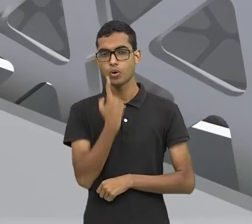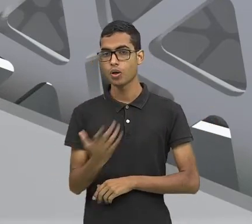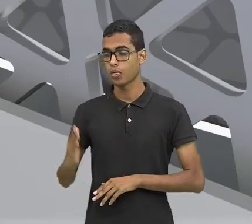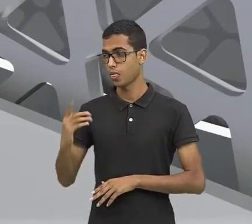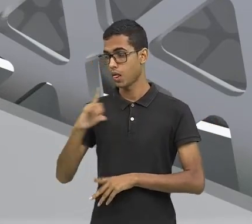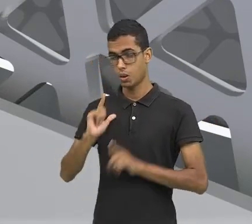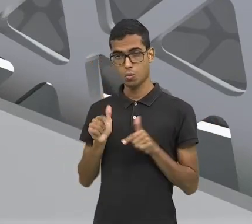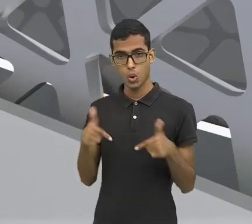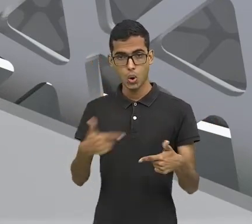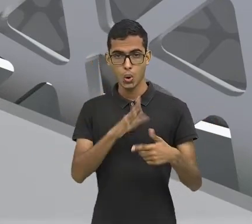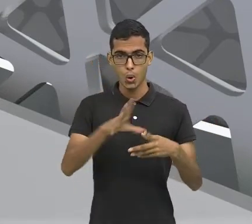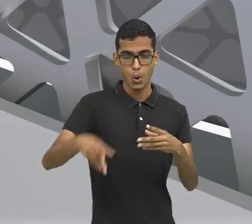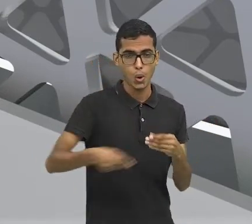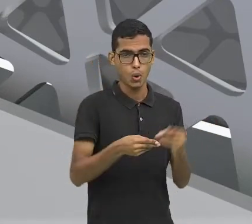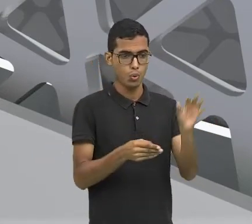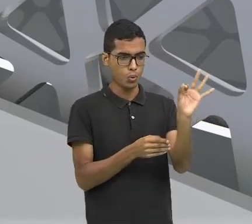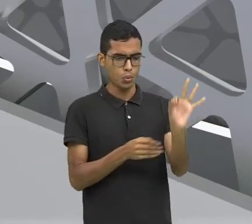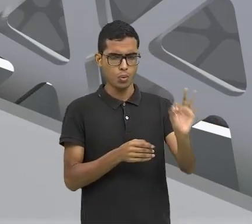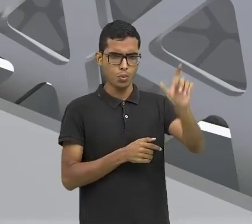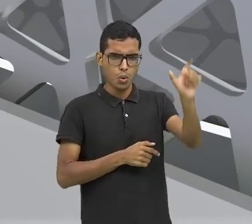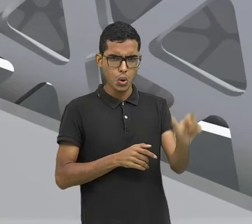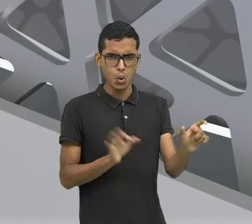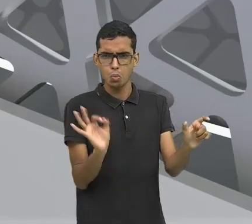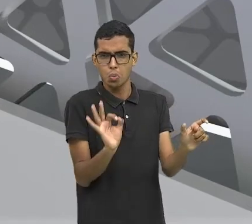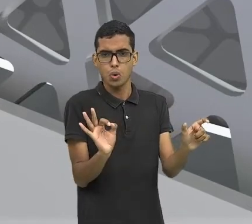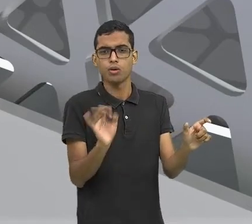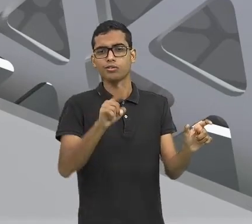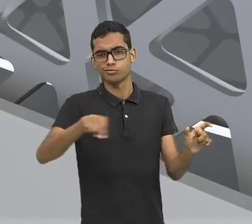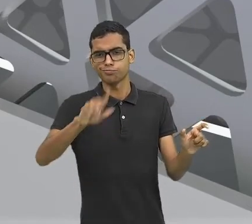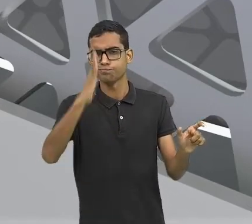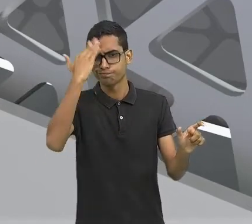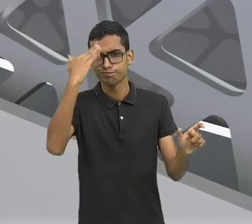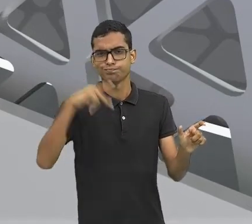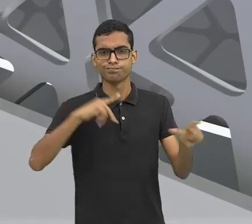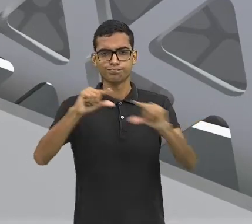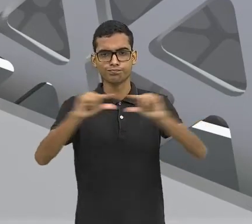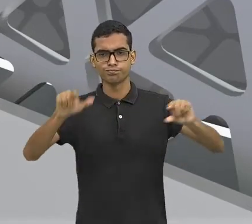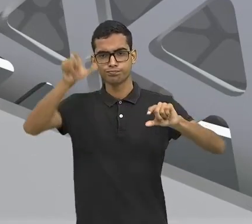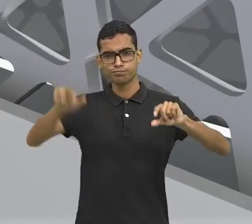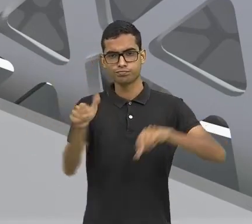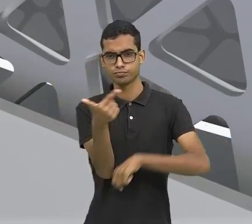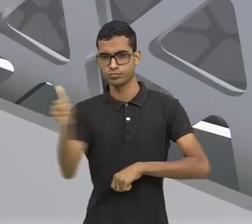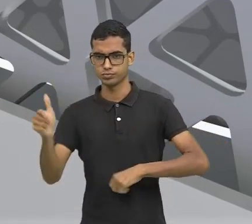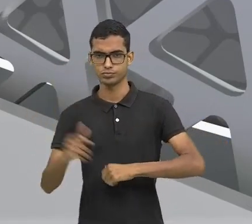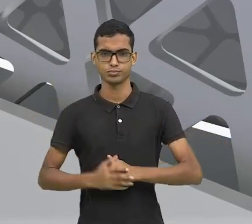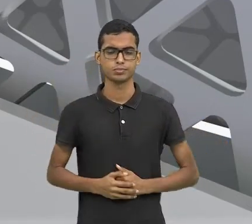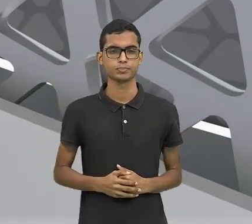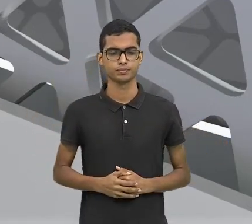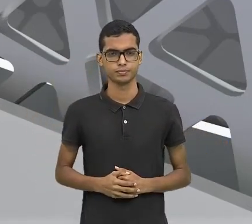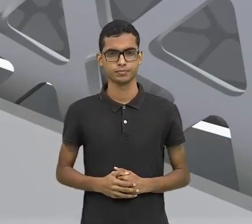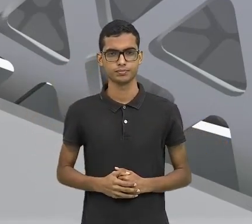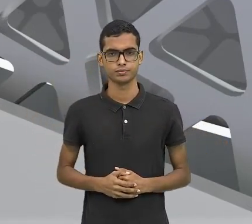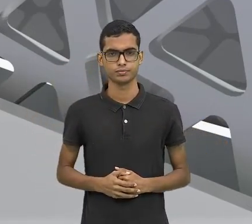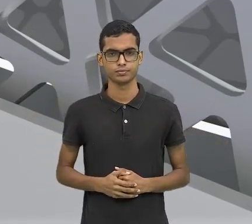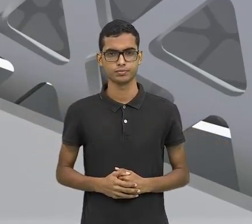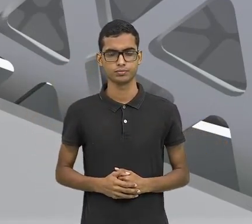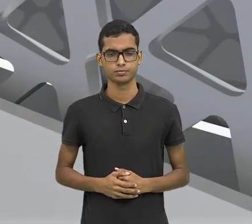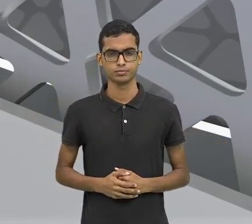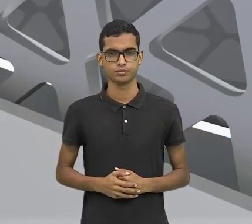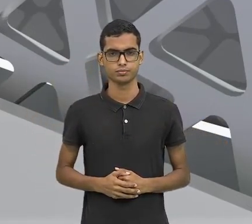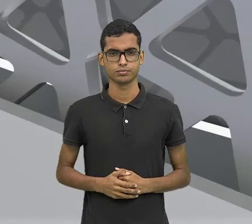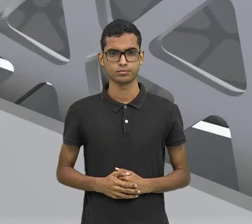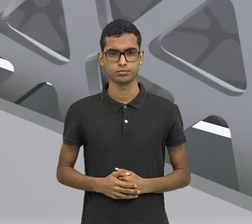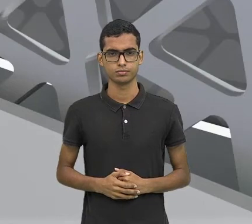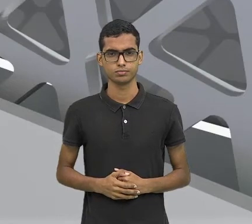a ação dele não pode ser atribuída a ninguém, já sabe que a oração será sem sujeito. E essa ideia,